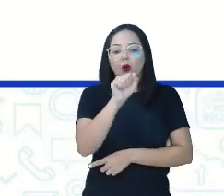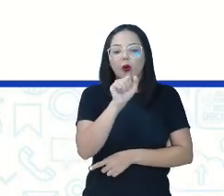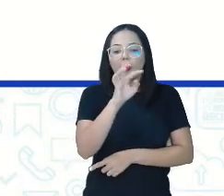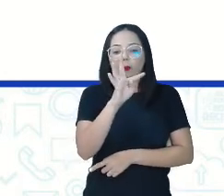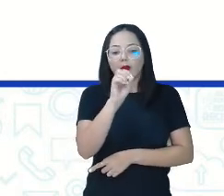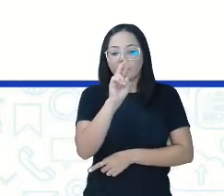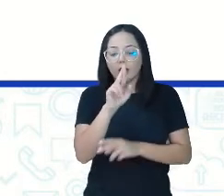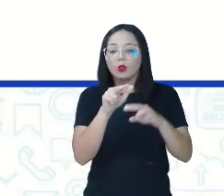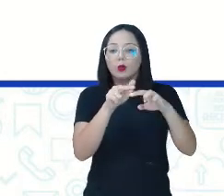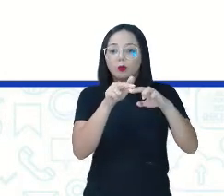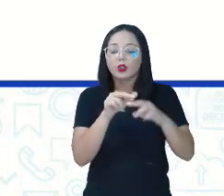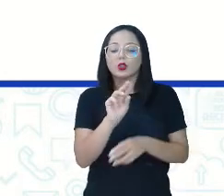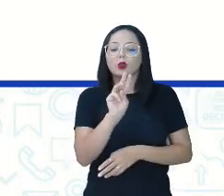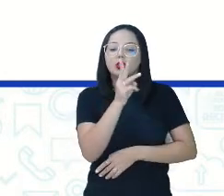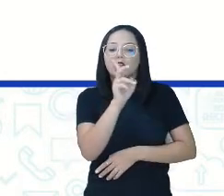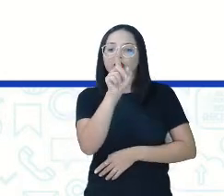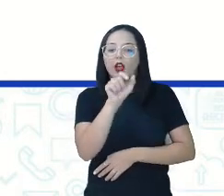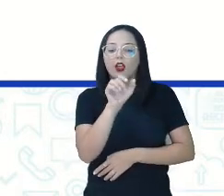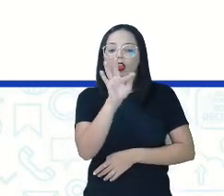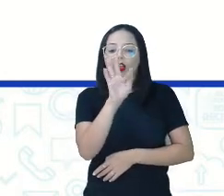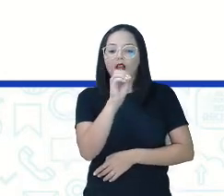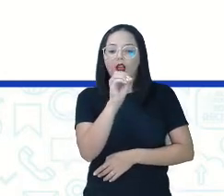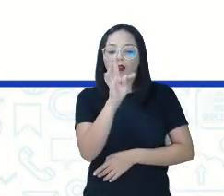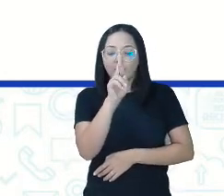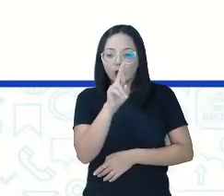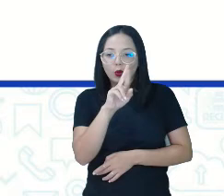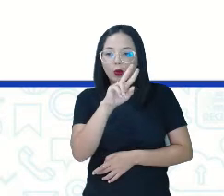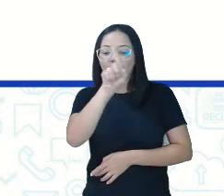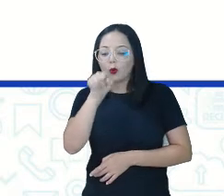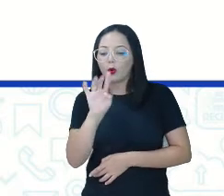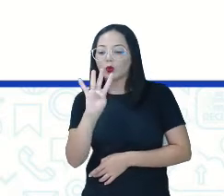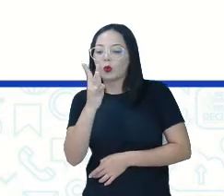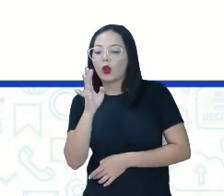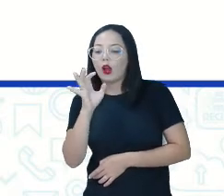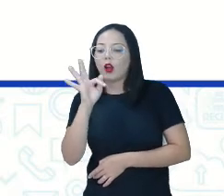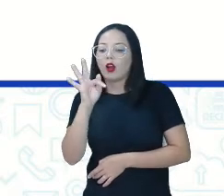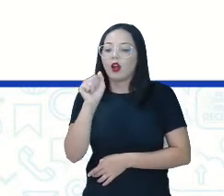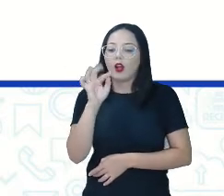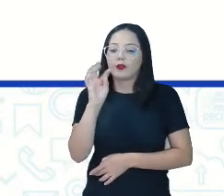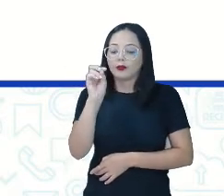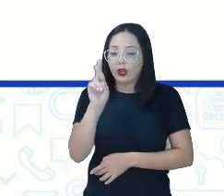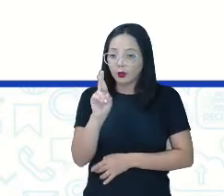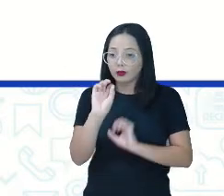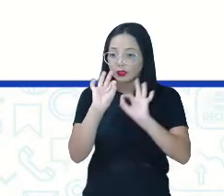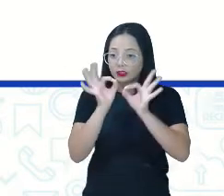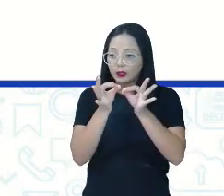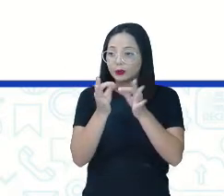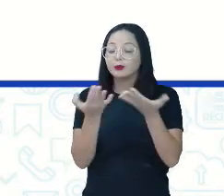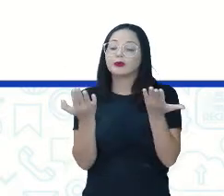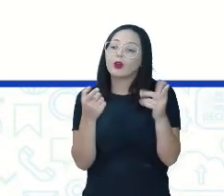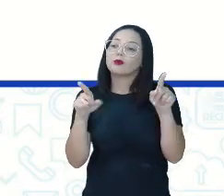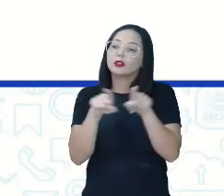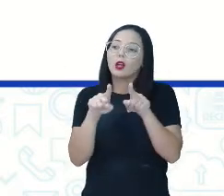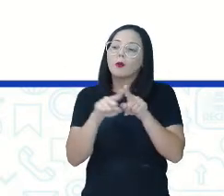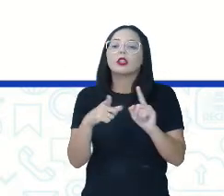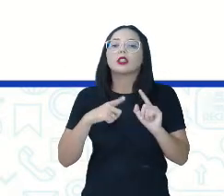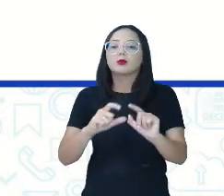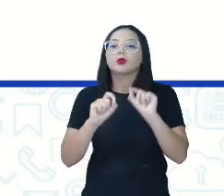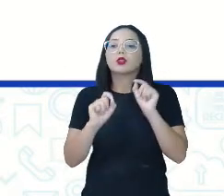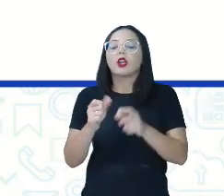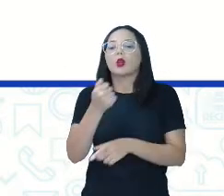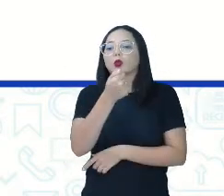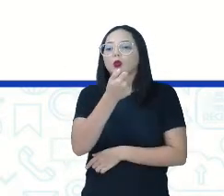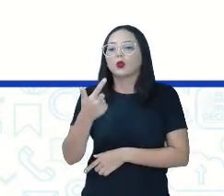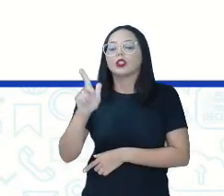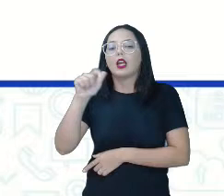que o 3 é um fator, tenho que o 4 ele é outro fator, certo? E a gente tem que o